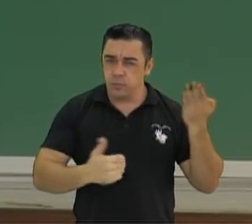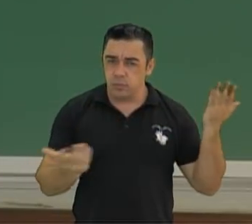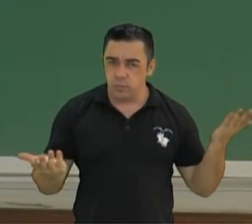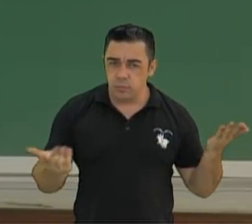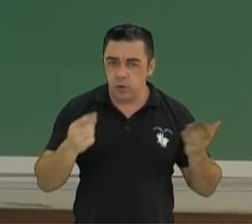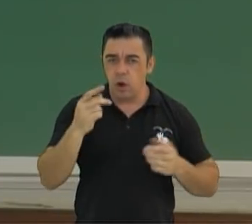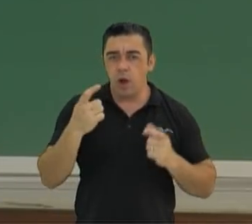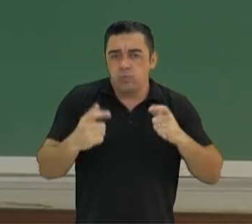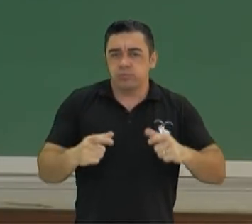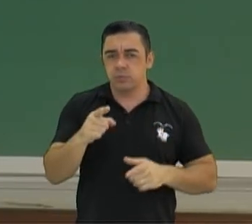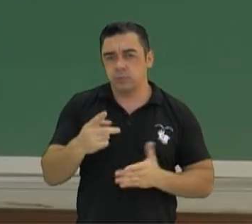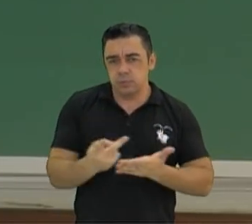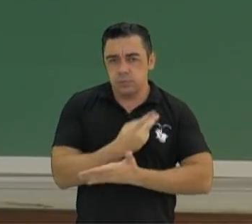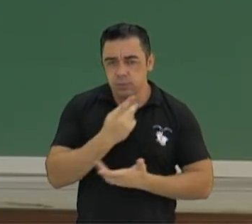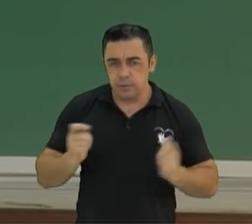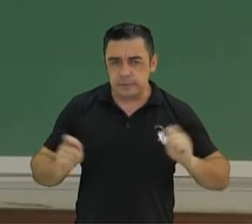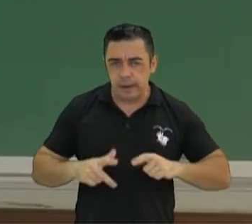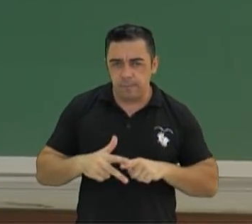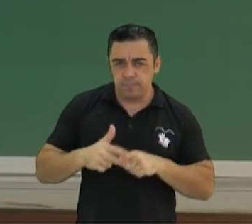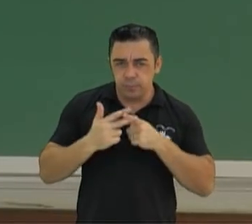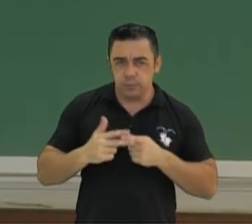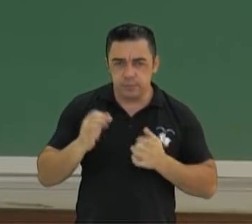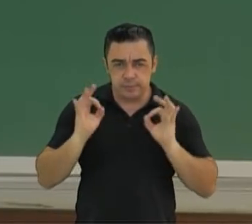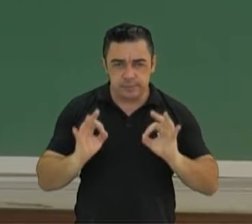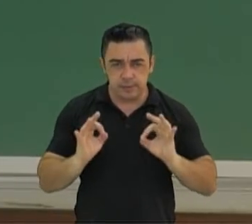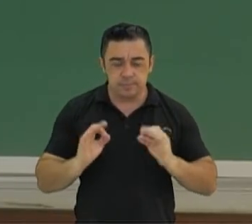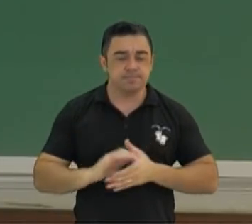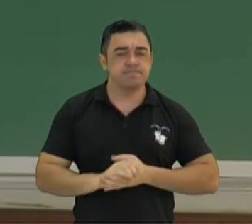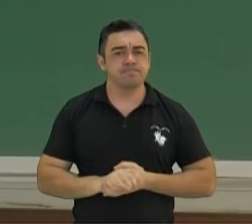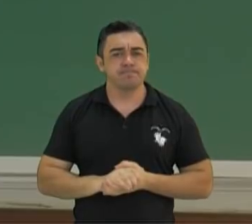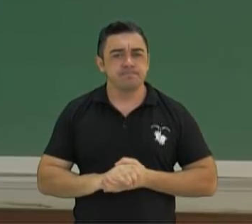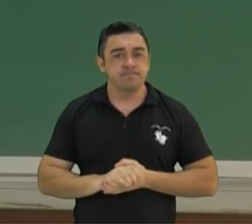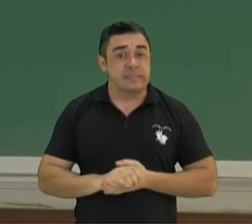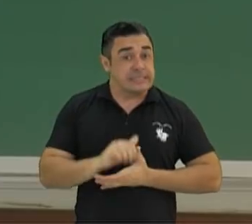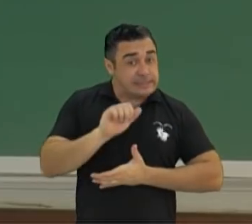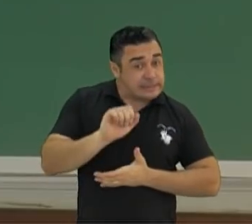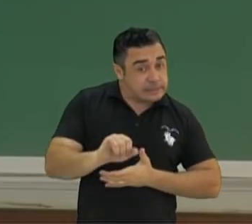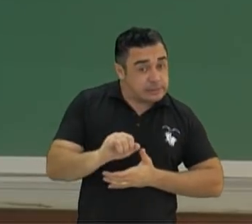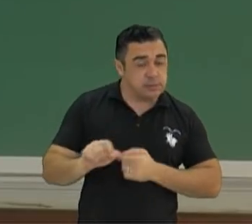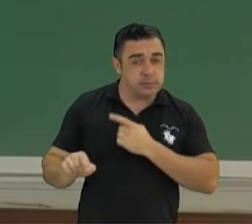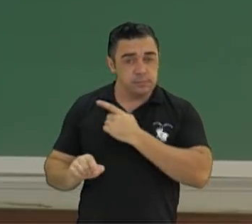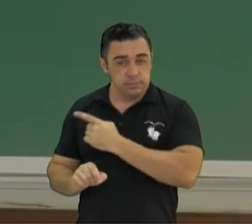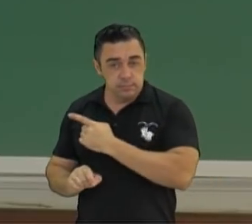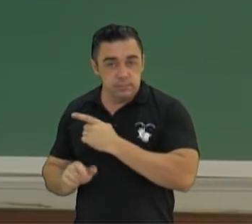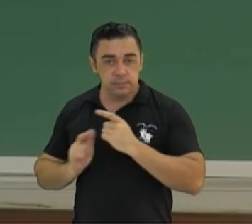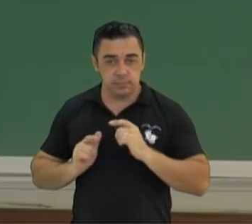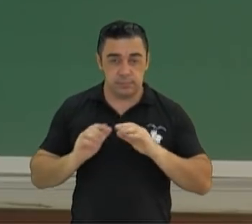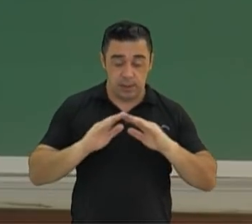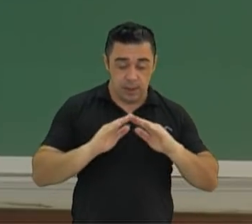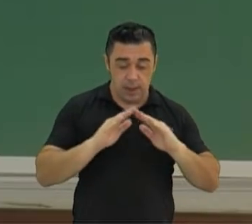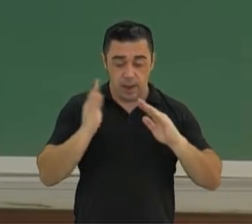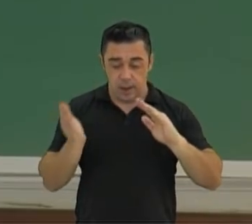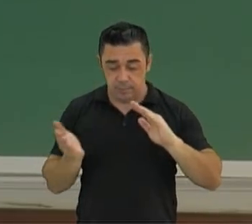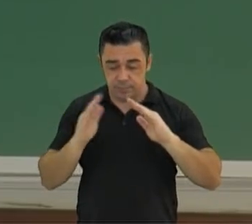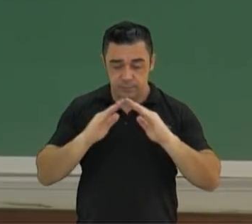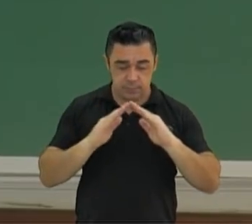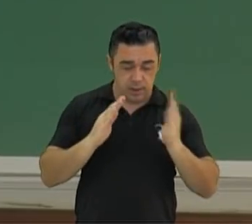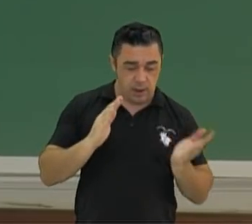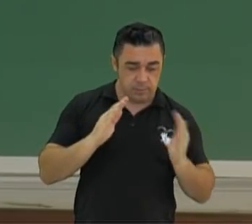está errando para poder consertar e acertar, não é mesmo? Então, se eu pegar esta caixa, abrir ela